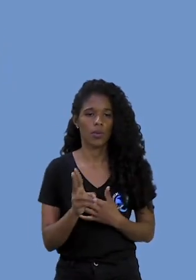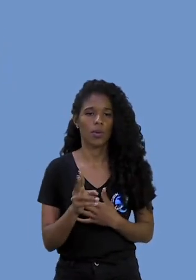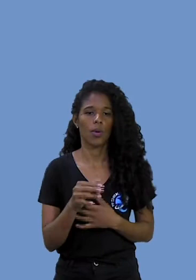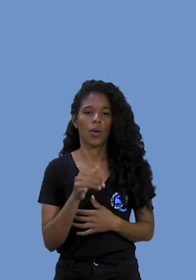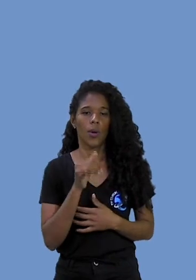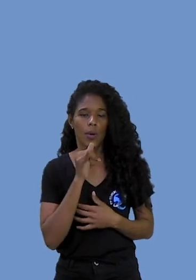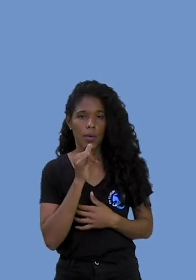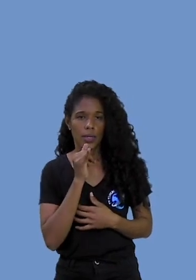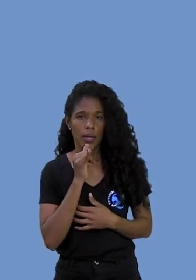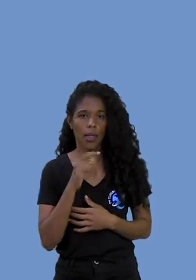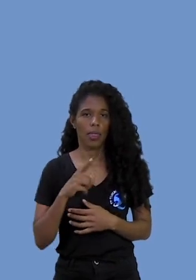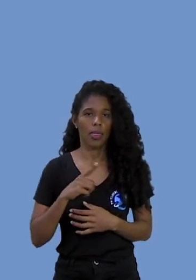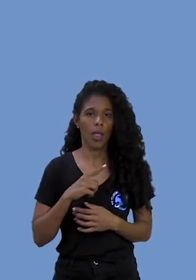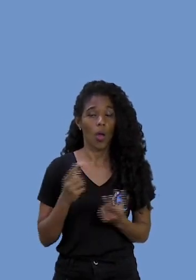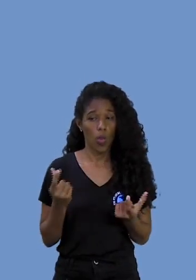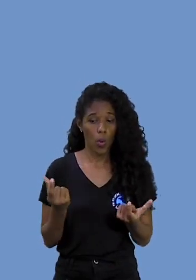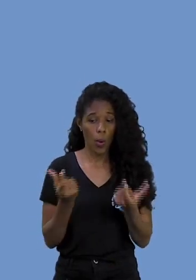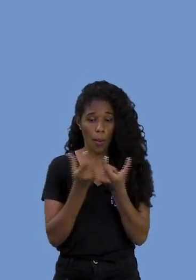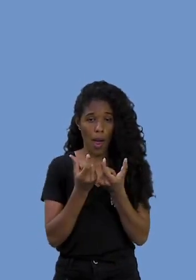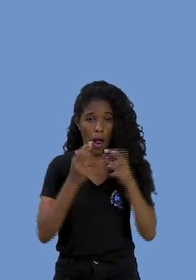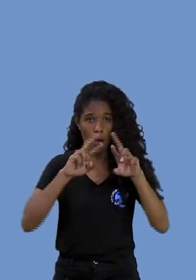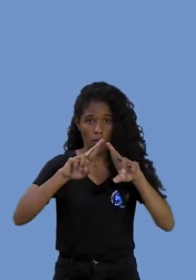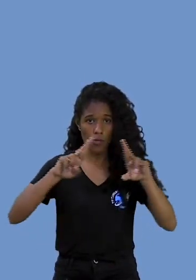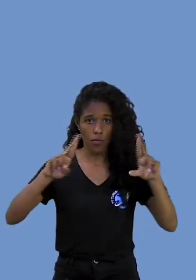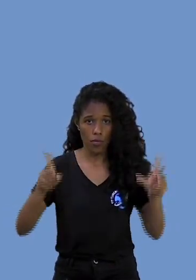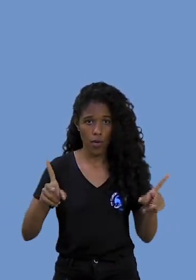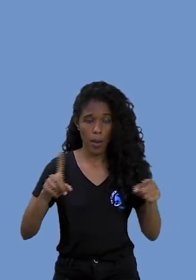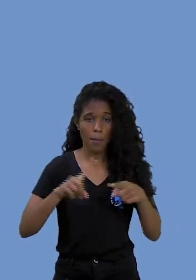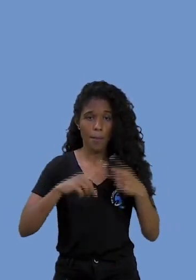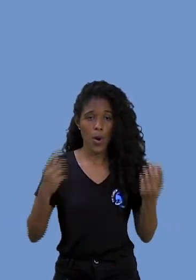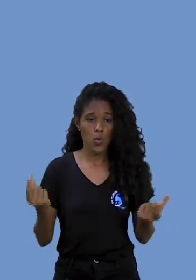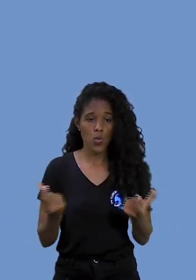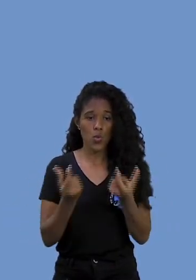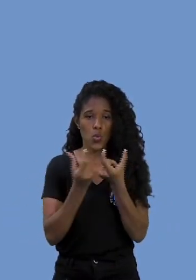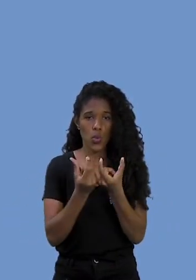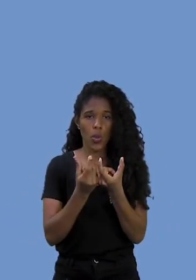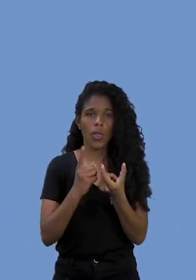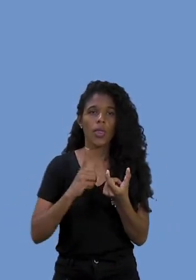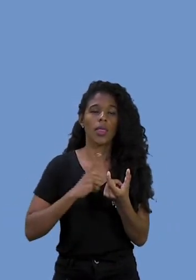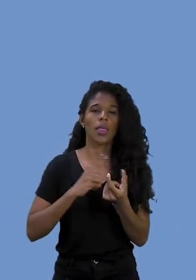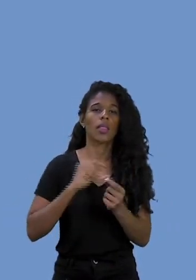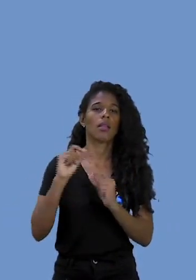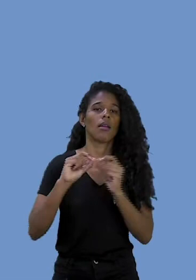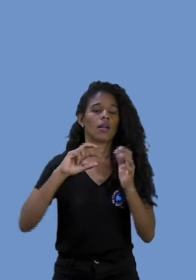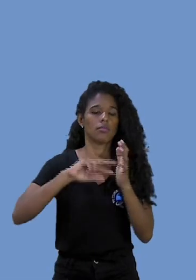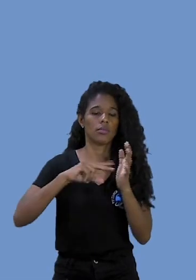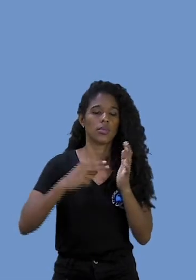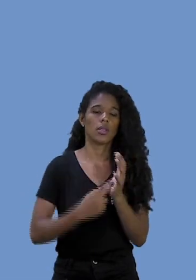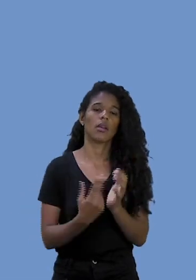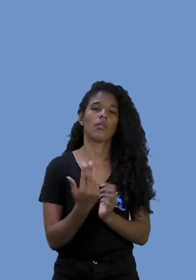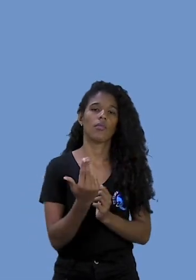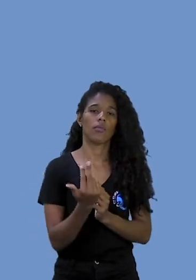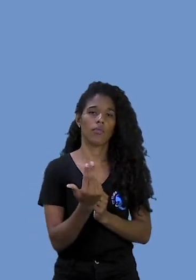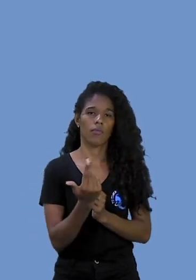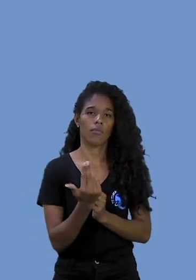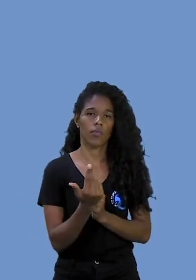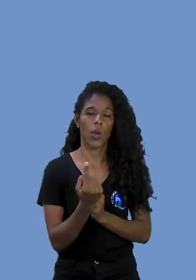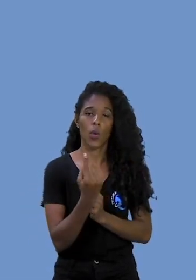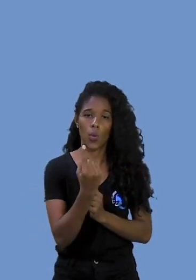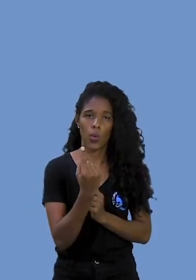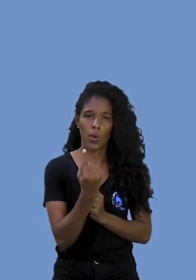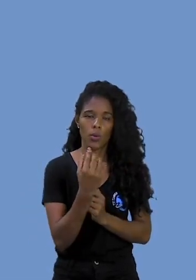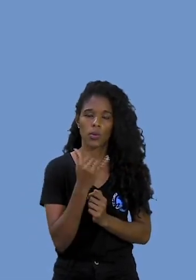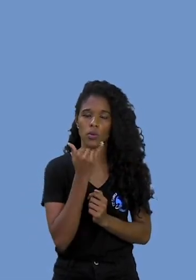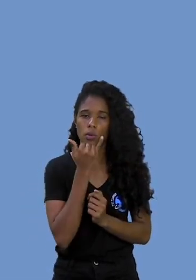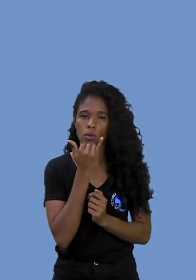um significado. São duas palavras, mas quando elas se juntam, elas vão ter apenas um significado. Como, por